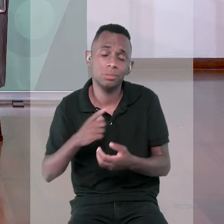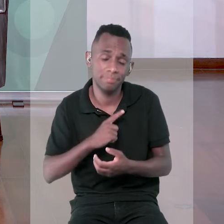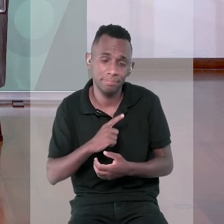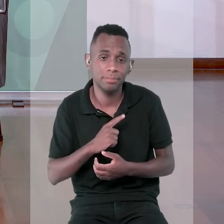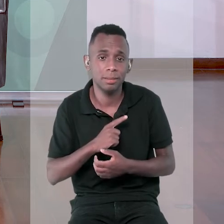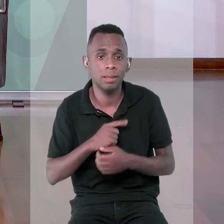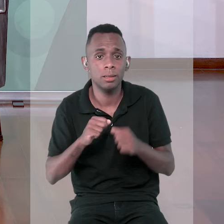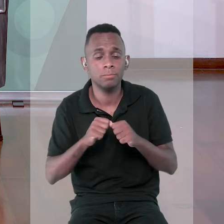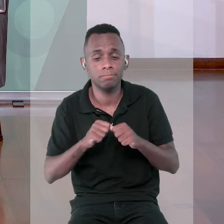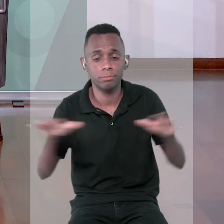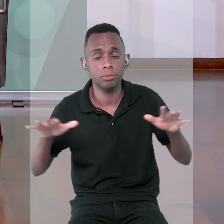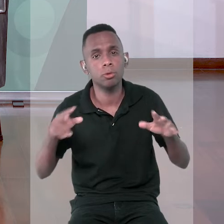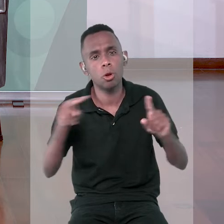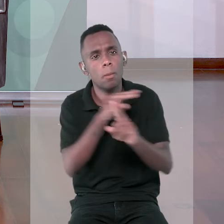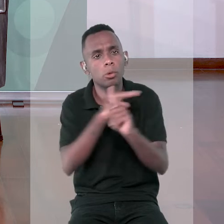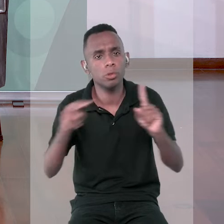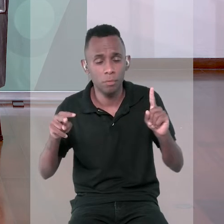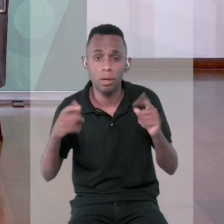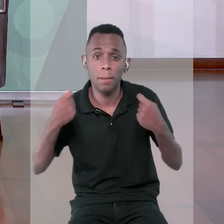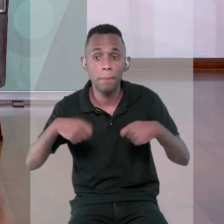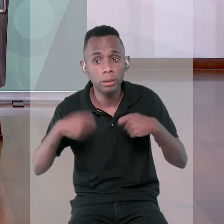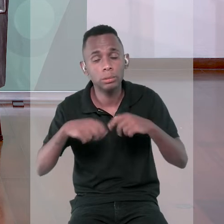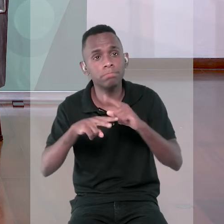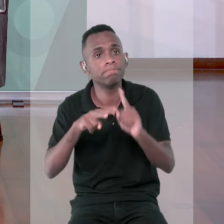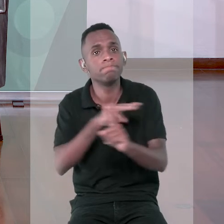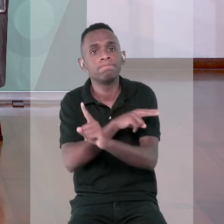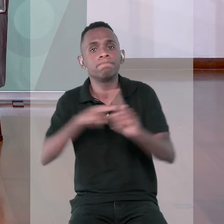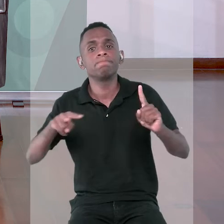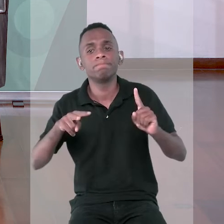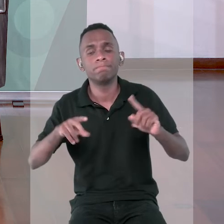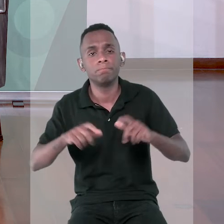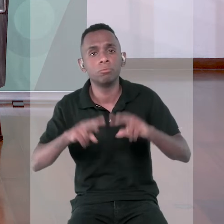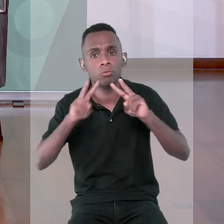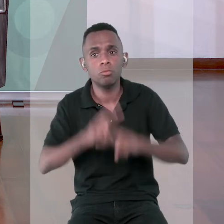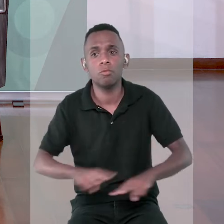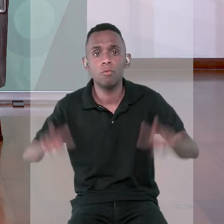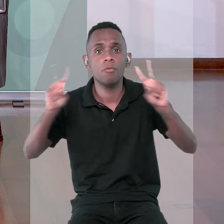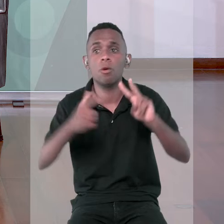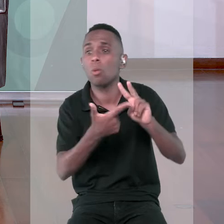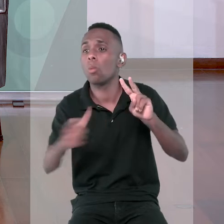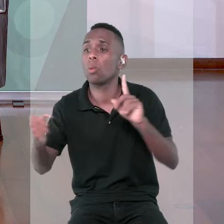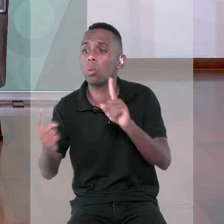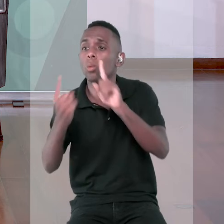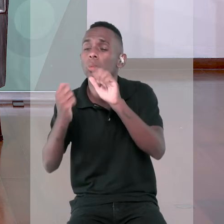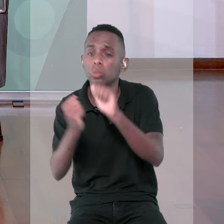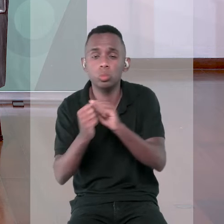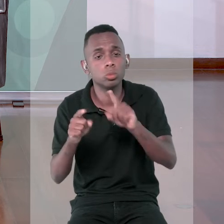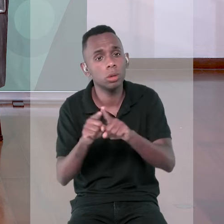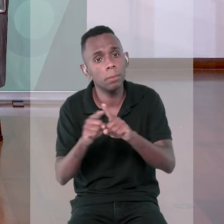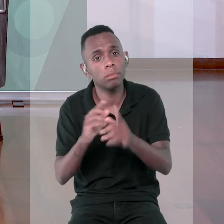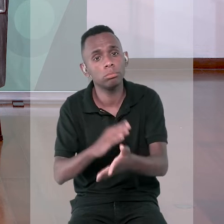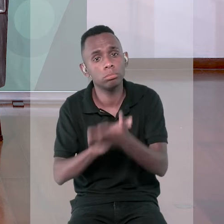que alargar nosso olhar, nós temos que expandir o nosso olhar para ver o outro, né? A gente